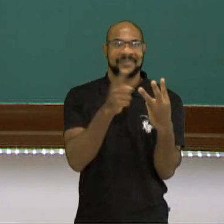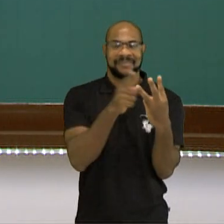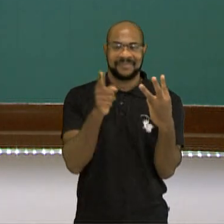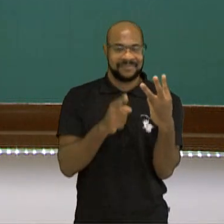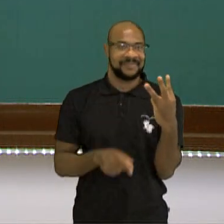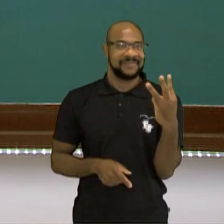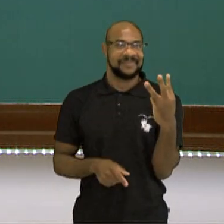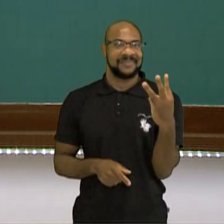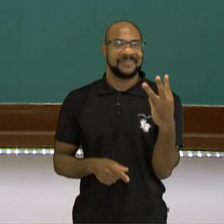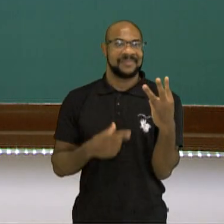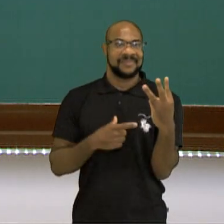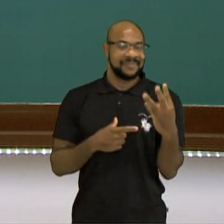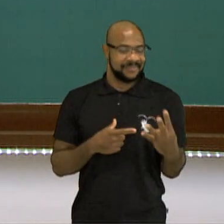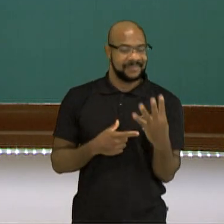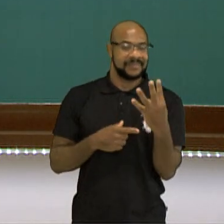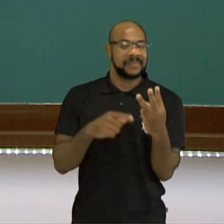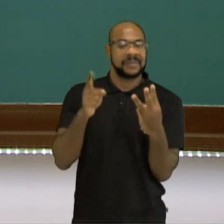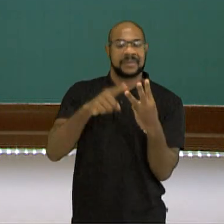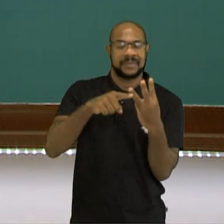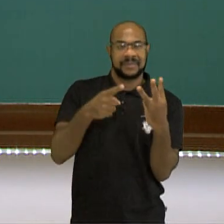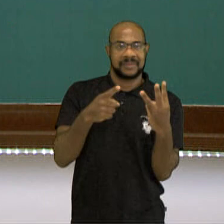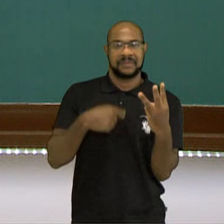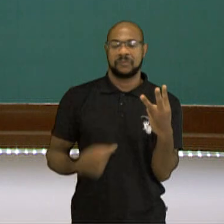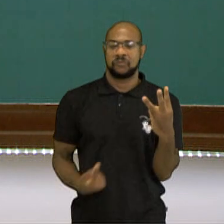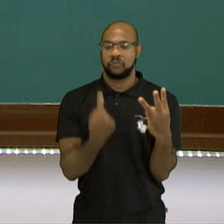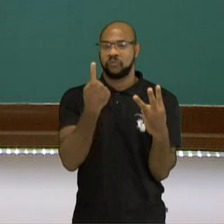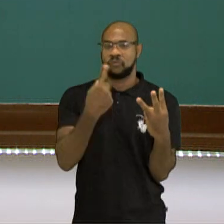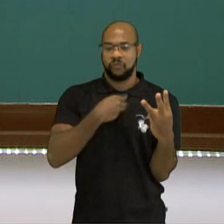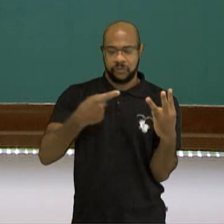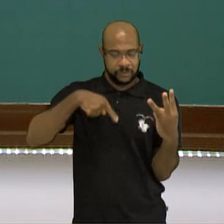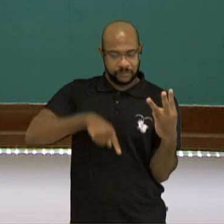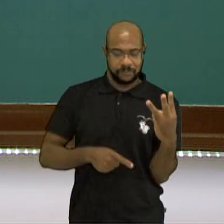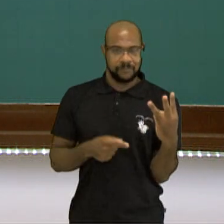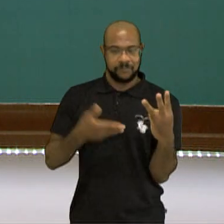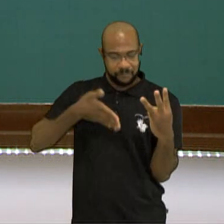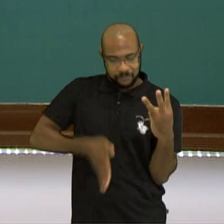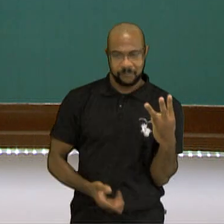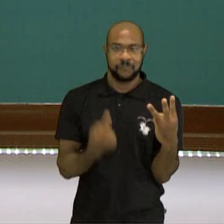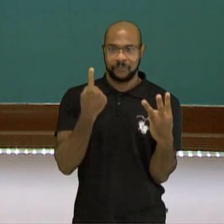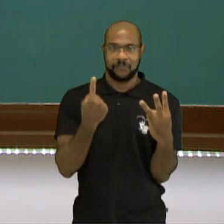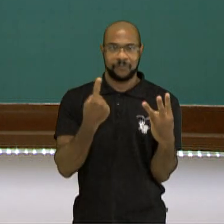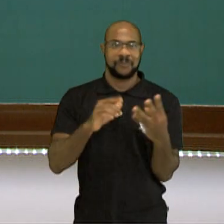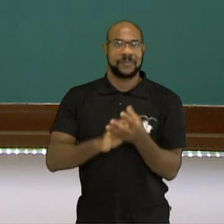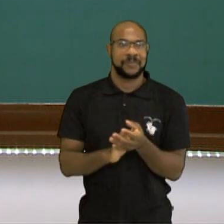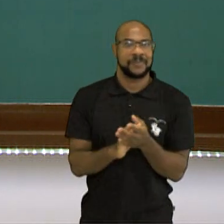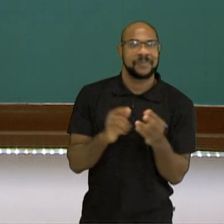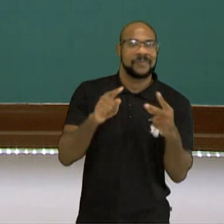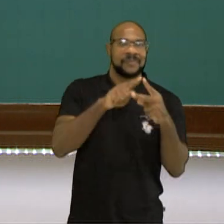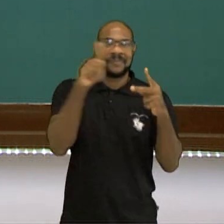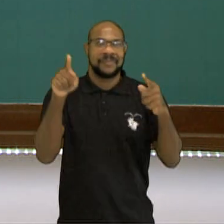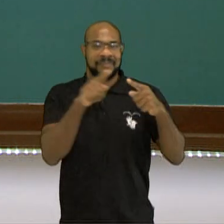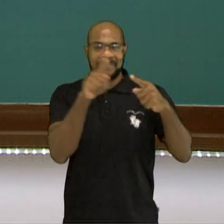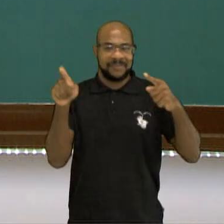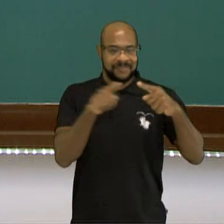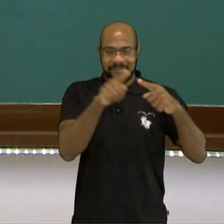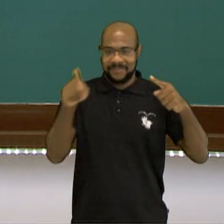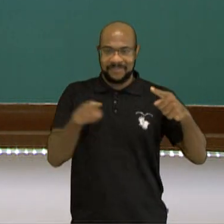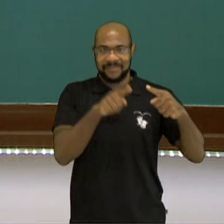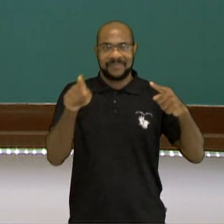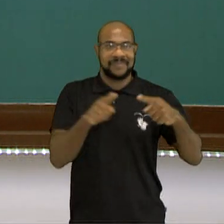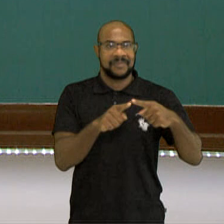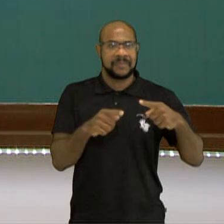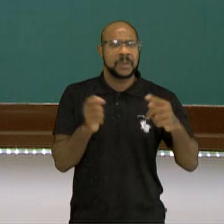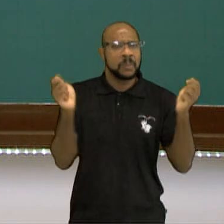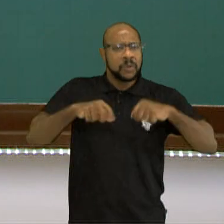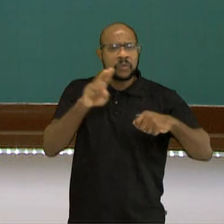a mãe número 3 teve um único filho. Será que eu posso, numa representação de uma função, usar